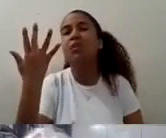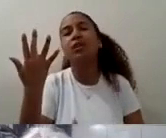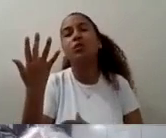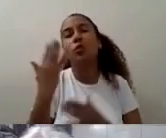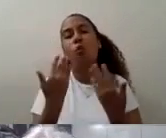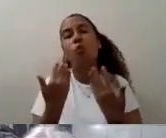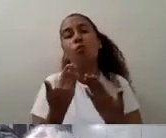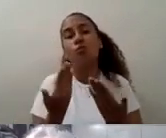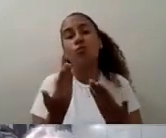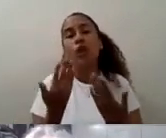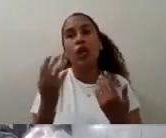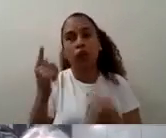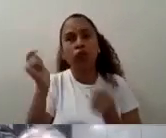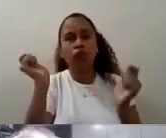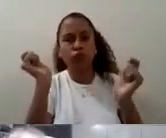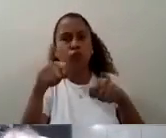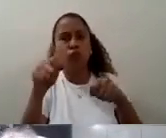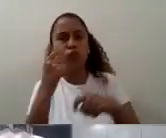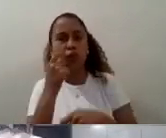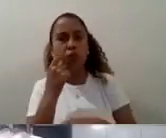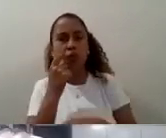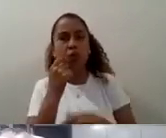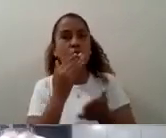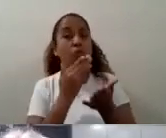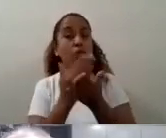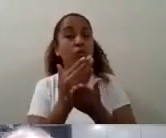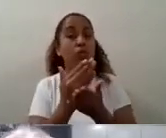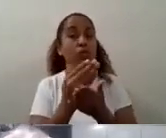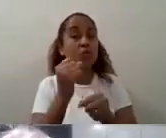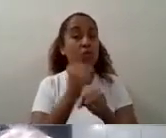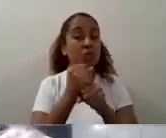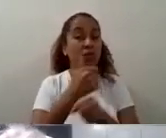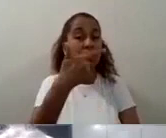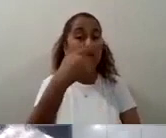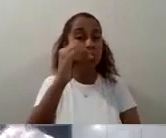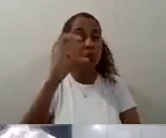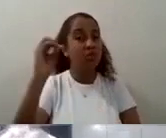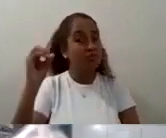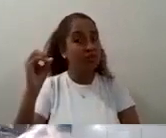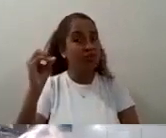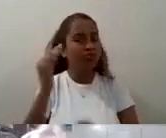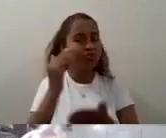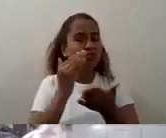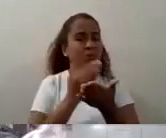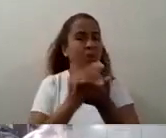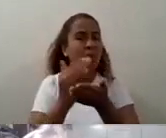aparentemente impossível se deu no ano 2000, na aurora de um novo milênio.